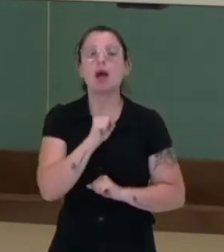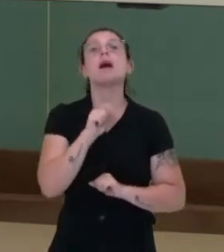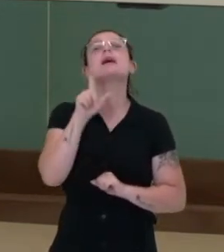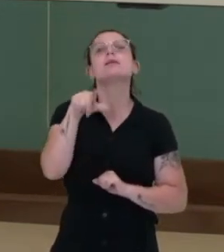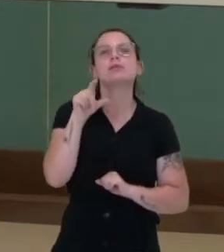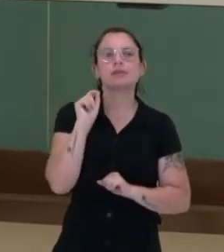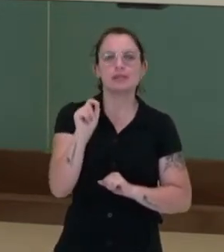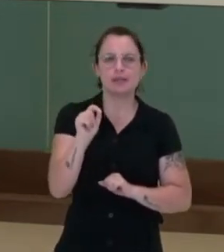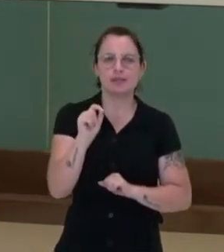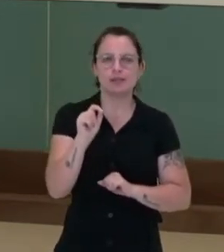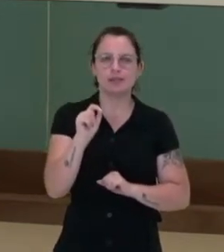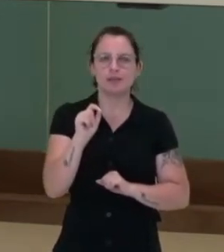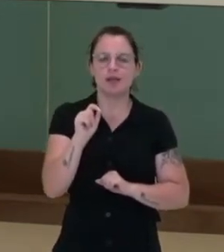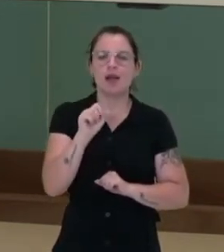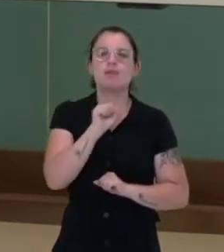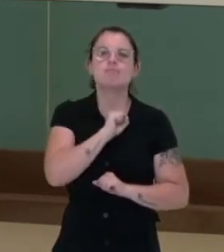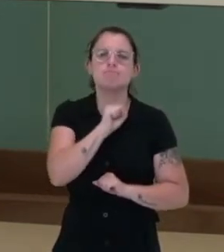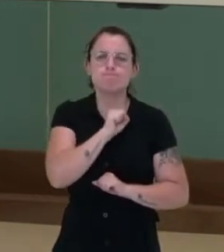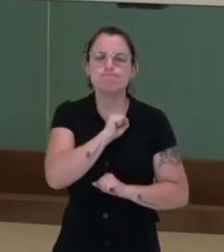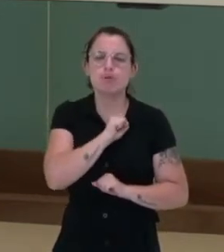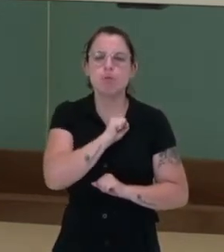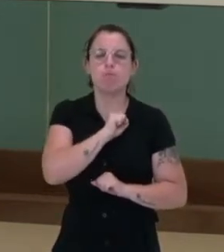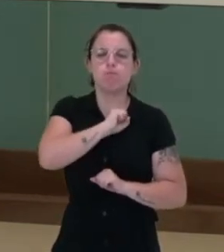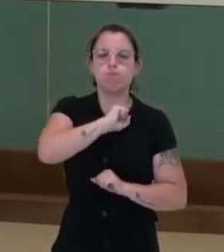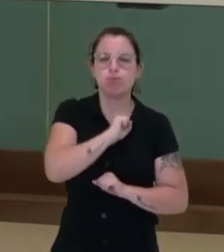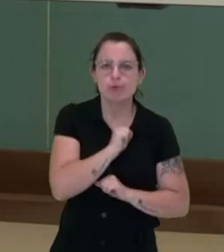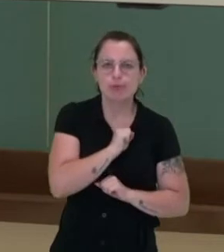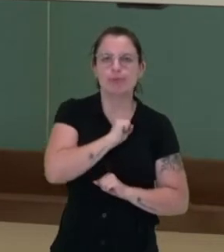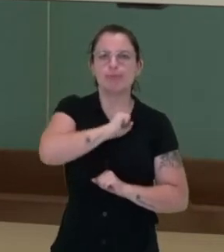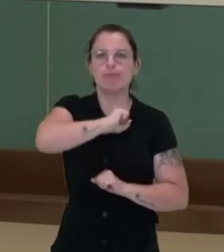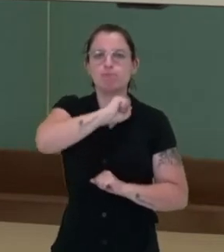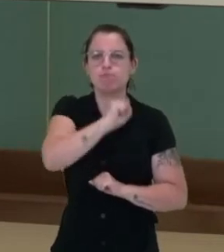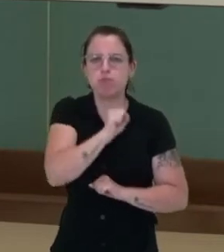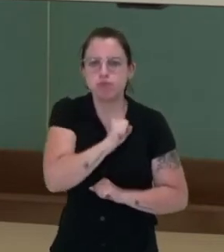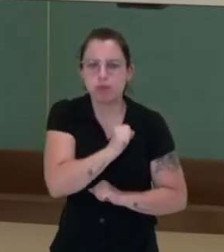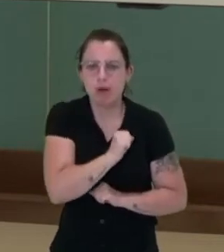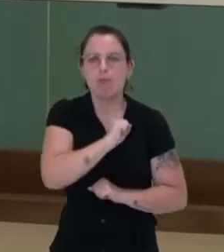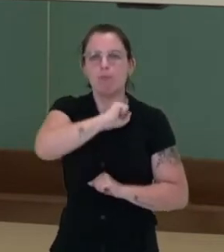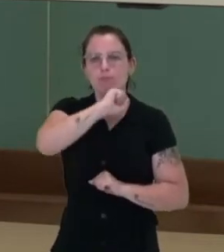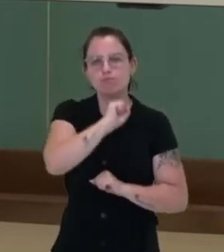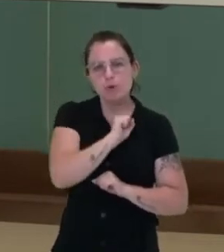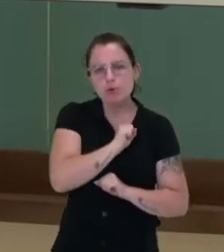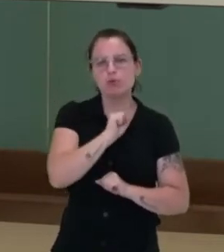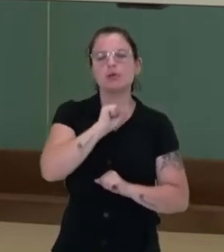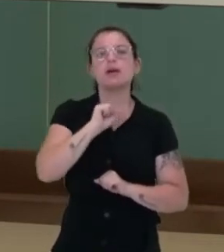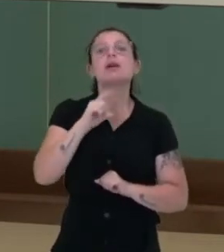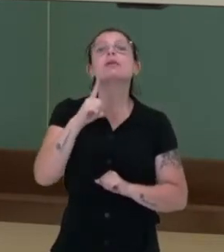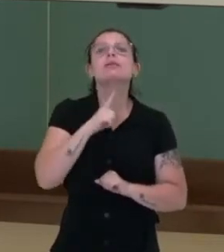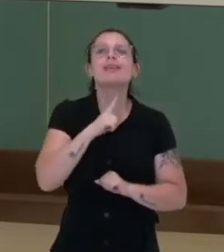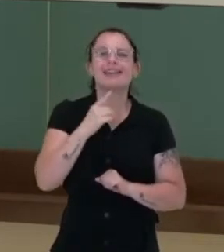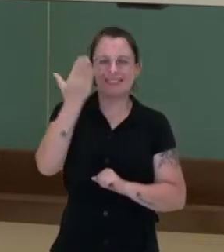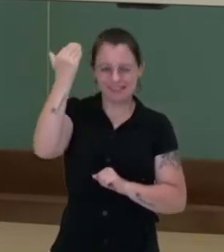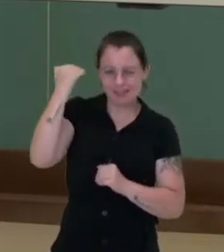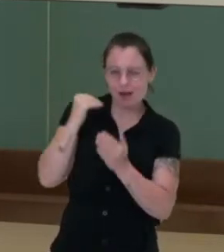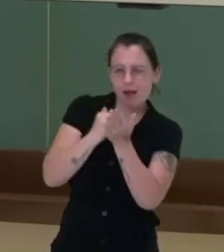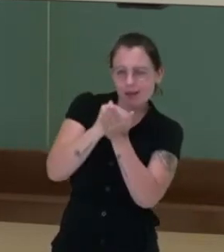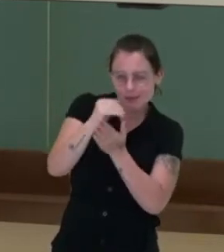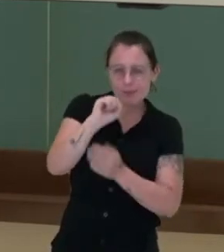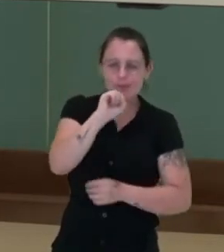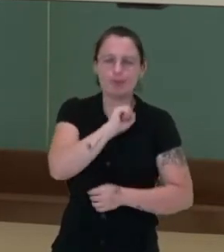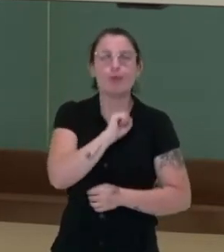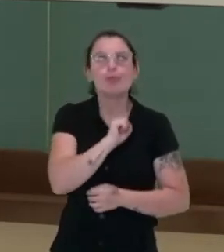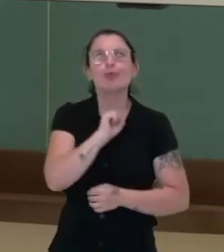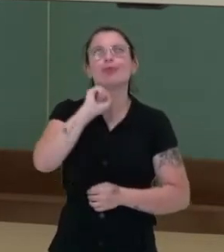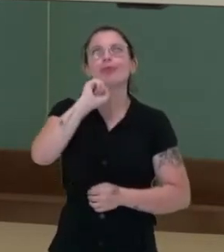caracterizada por batimentos cardíacos irregulares. Vocês viram no início dessa aula que estava lá o coração batendo.